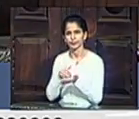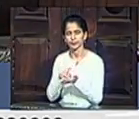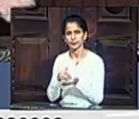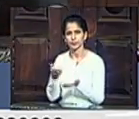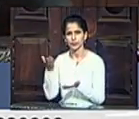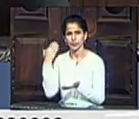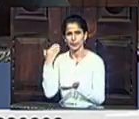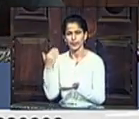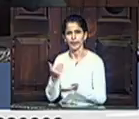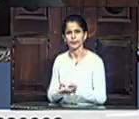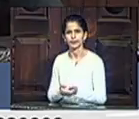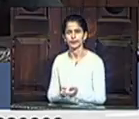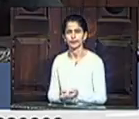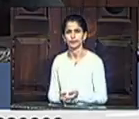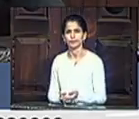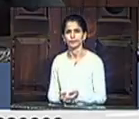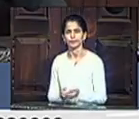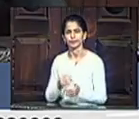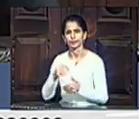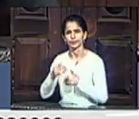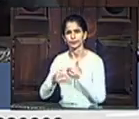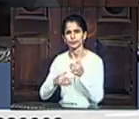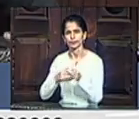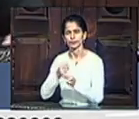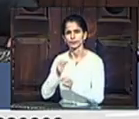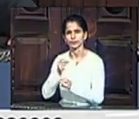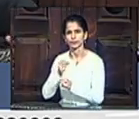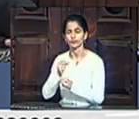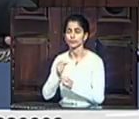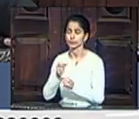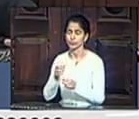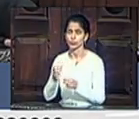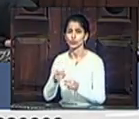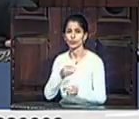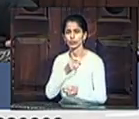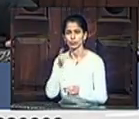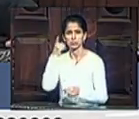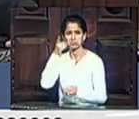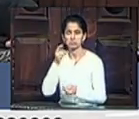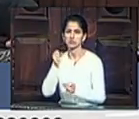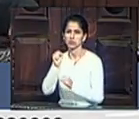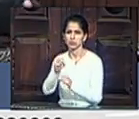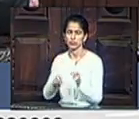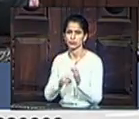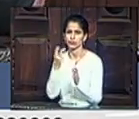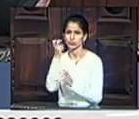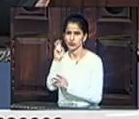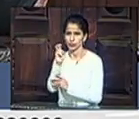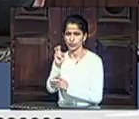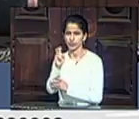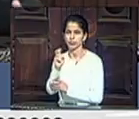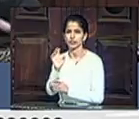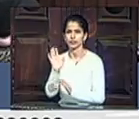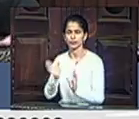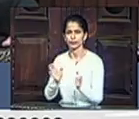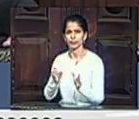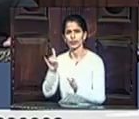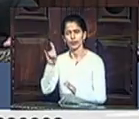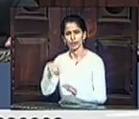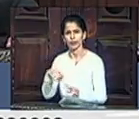pronunciamento, ao longo desses 5 mandatos, talvez não, com certeza